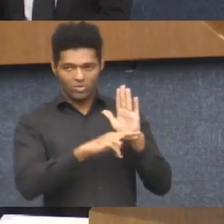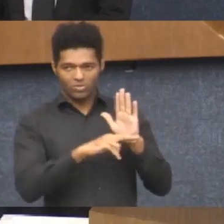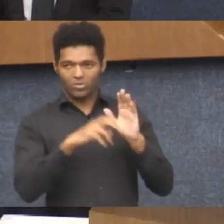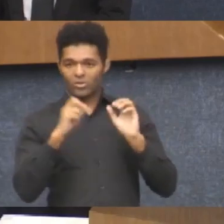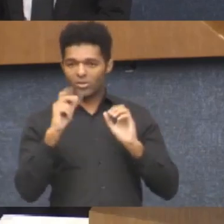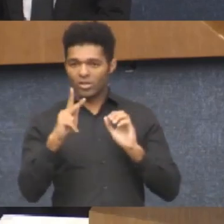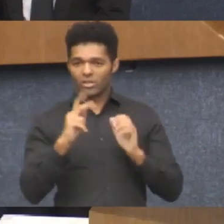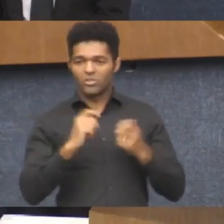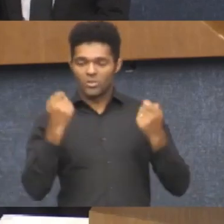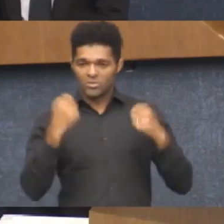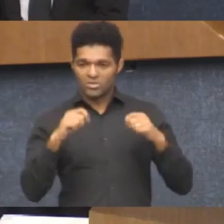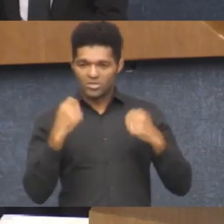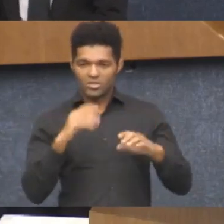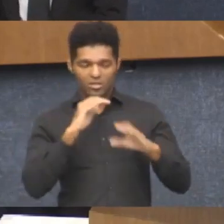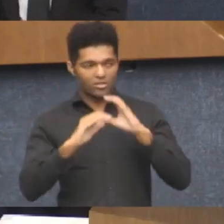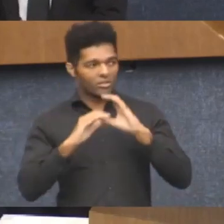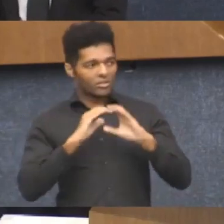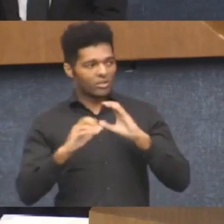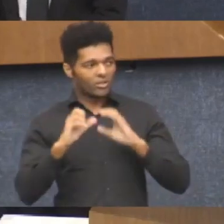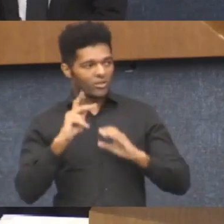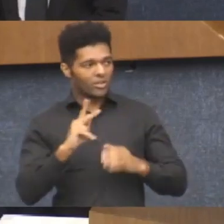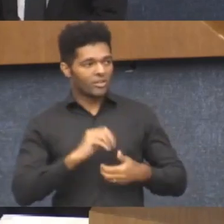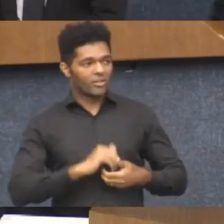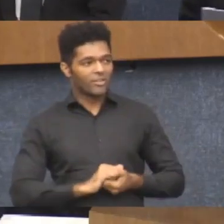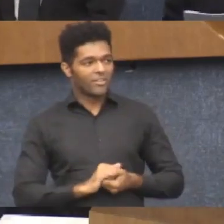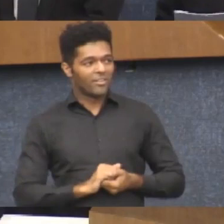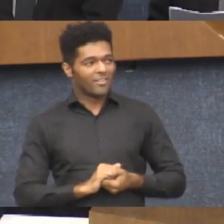ser? Então, vamos lá. Olha.